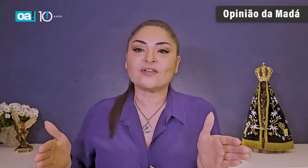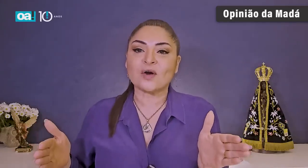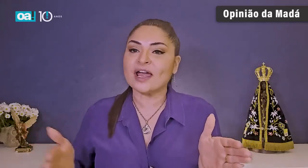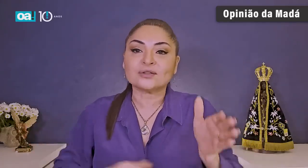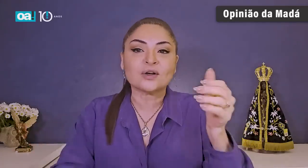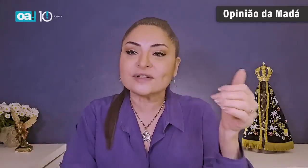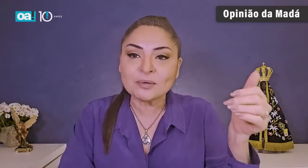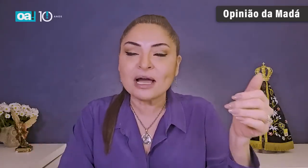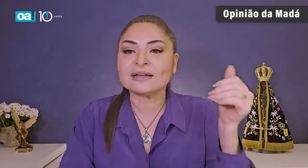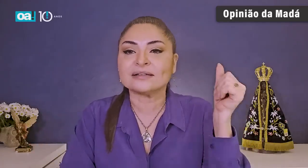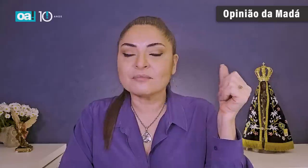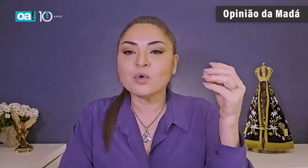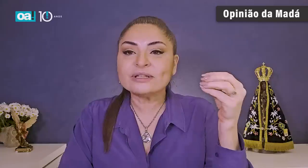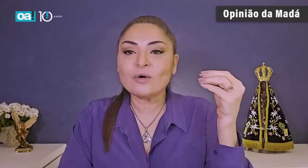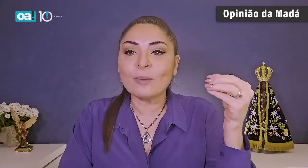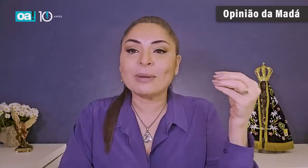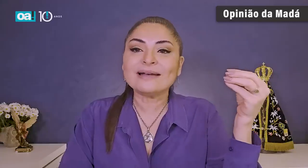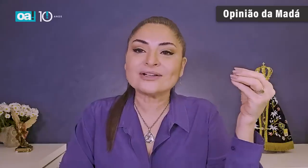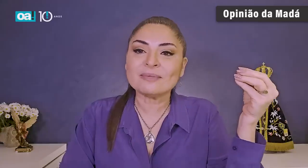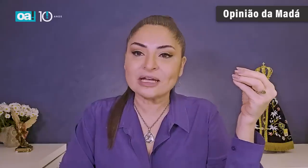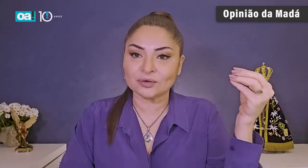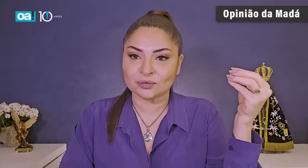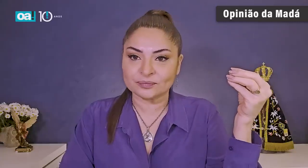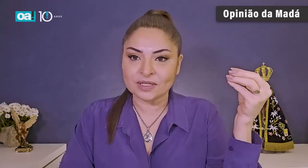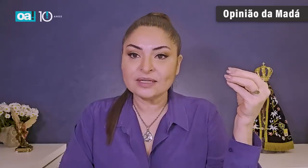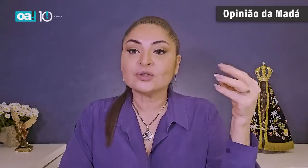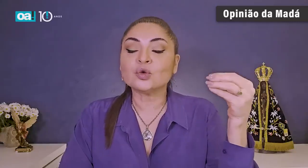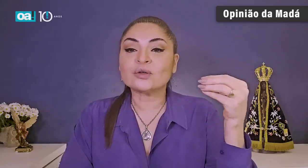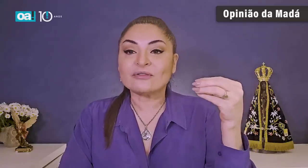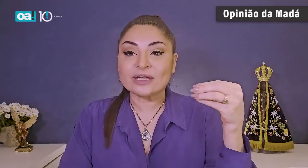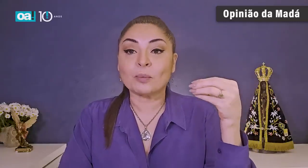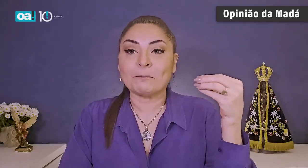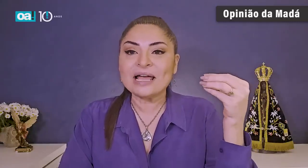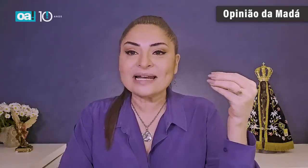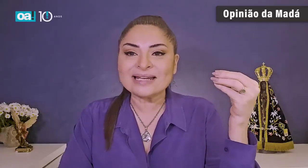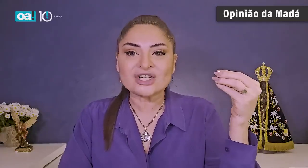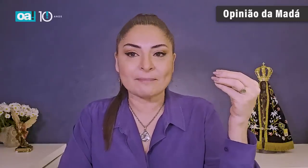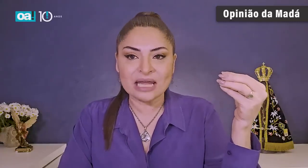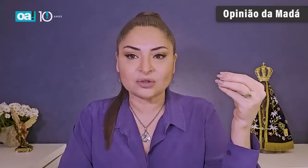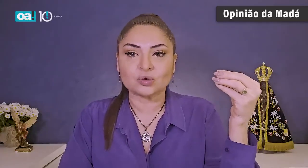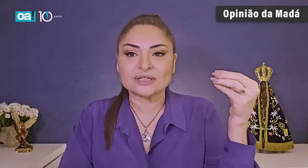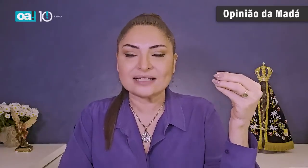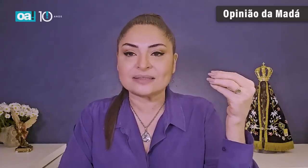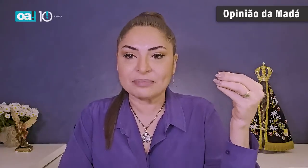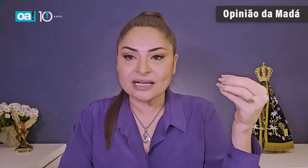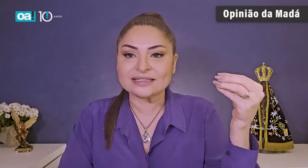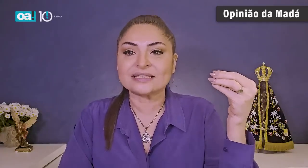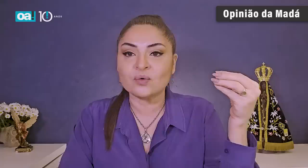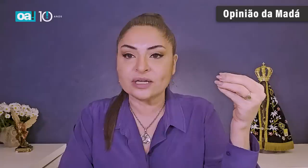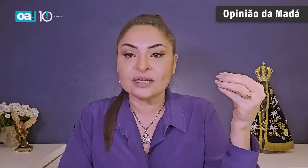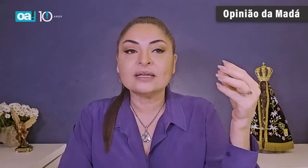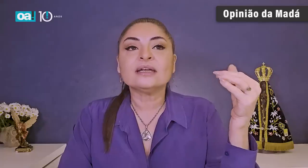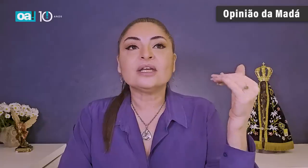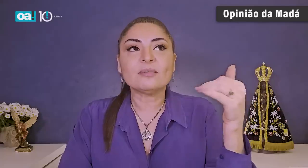negócio estava correto, agora vai ser um baque. Muda o planejamento. Tudo que afeta o planejamento das